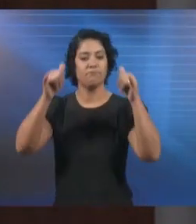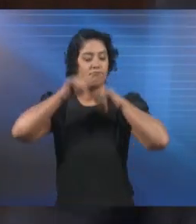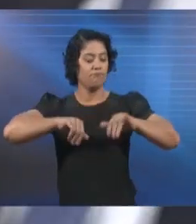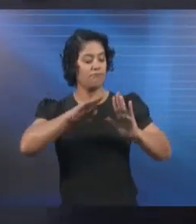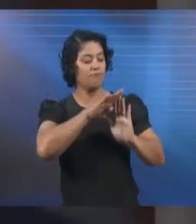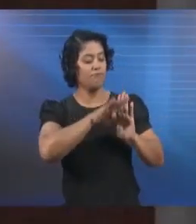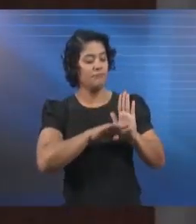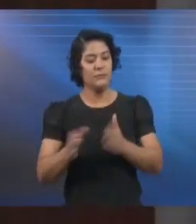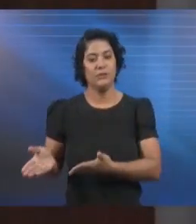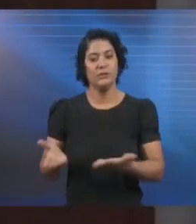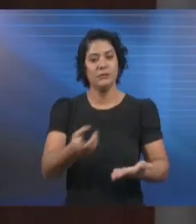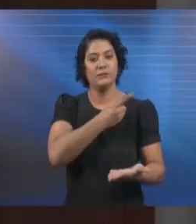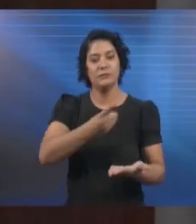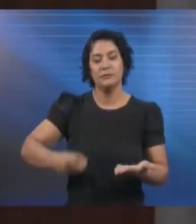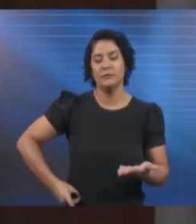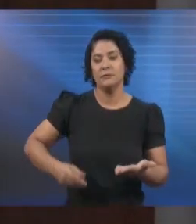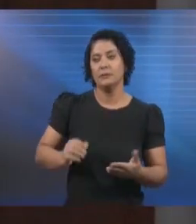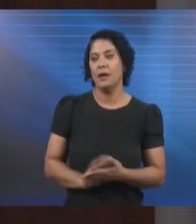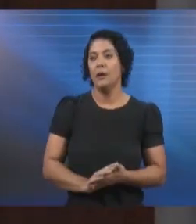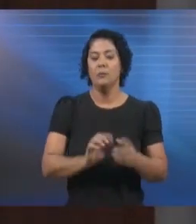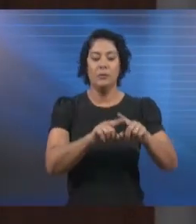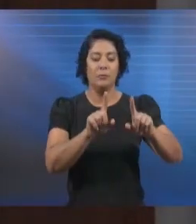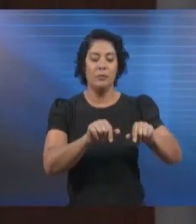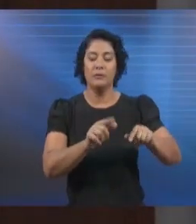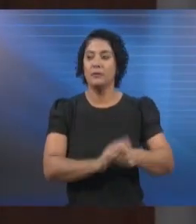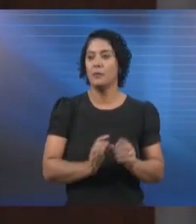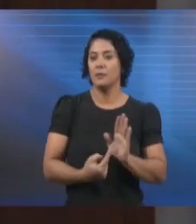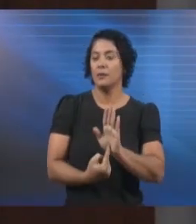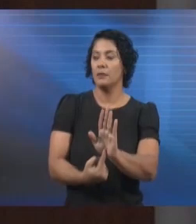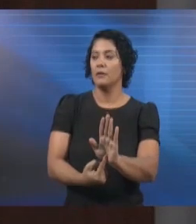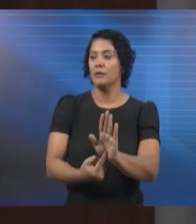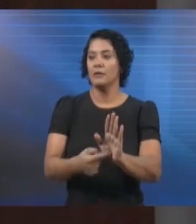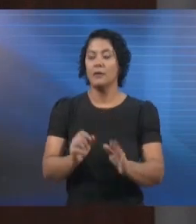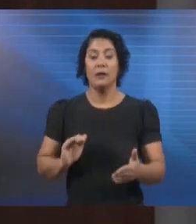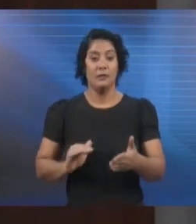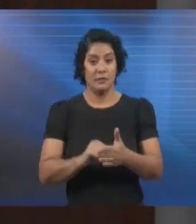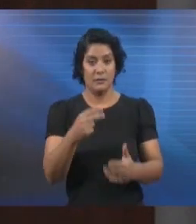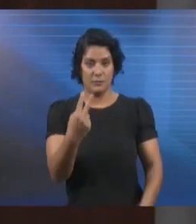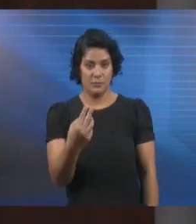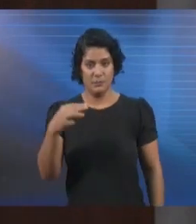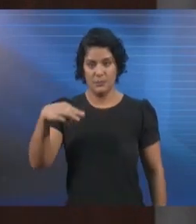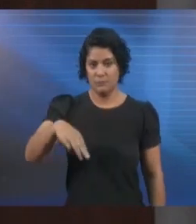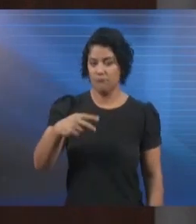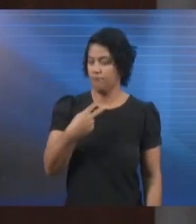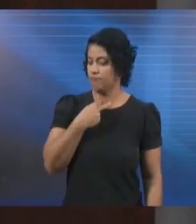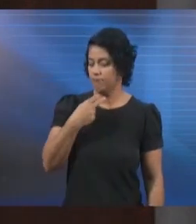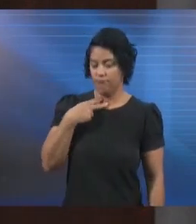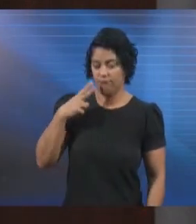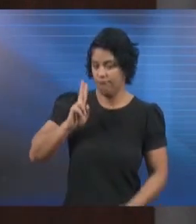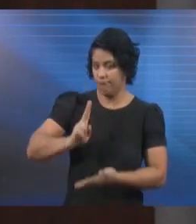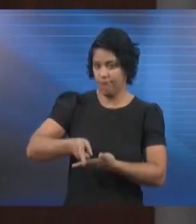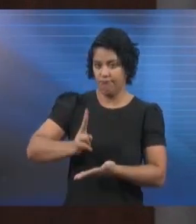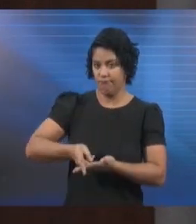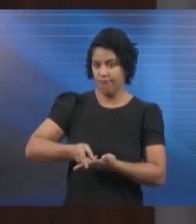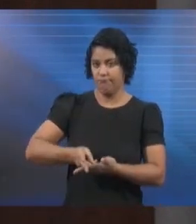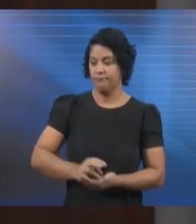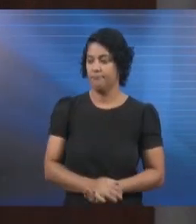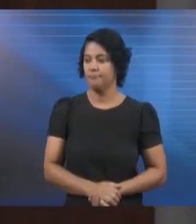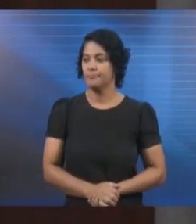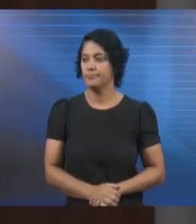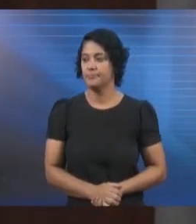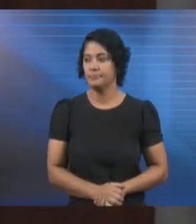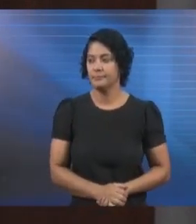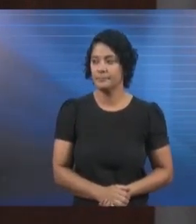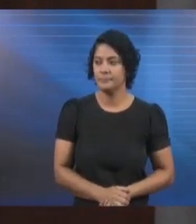ordem do dia convido o senhores Deputado que tiveram proposições apresentá-las no prazo de até 2 minutos não se permitindo a Pates primeiro